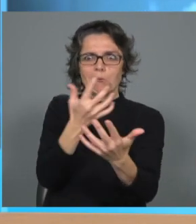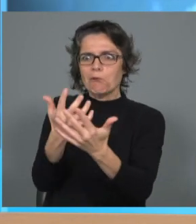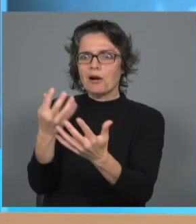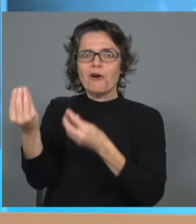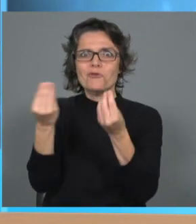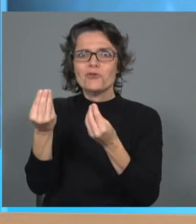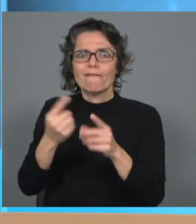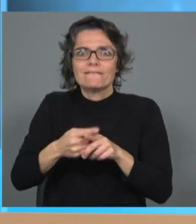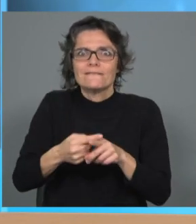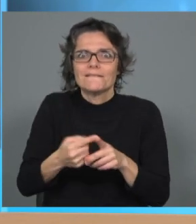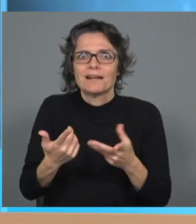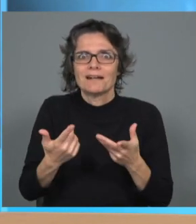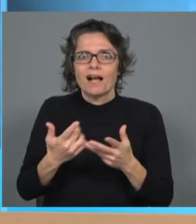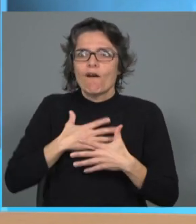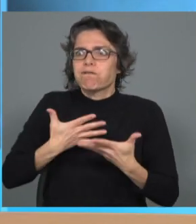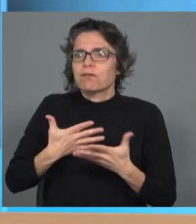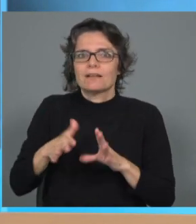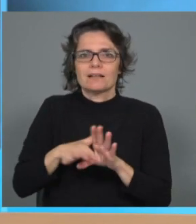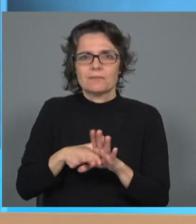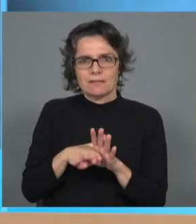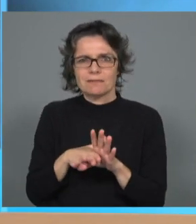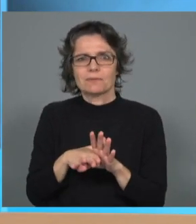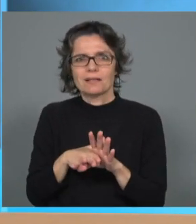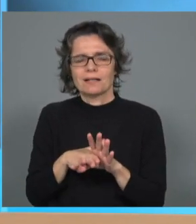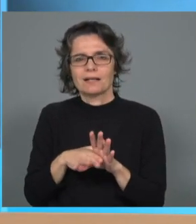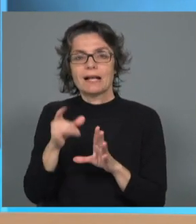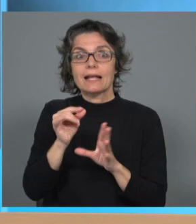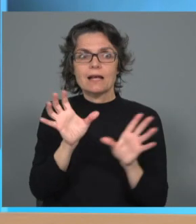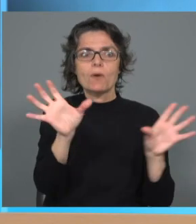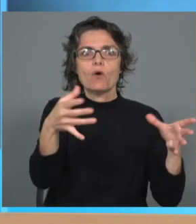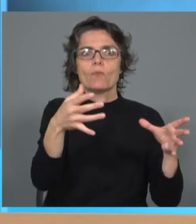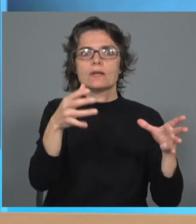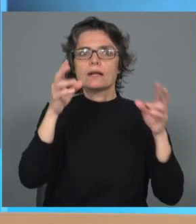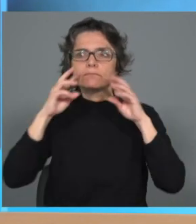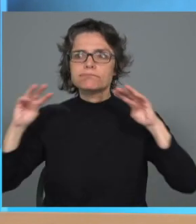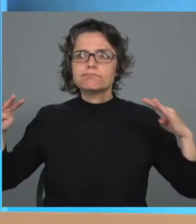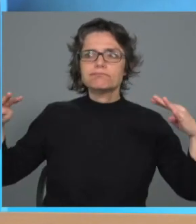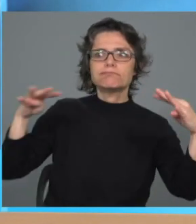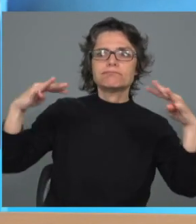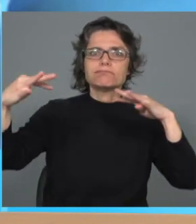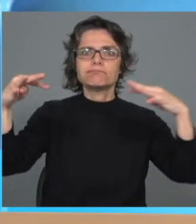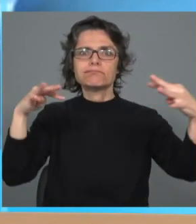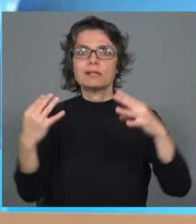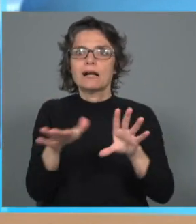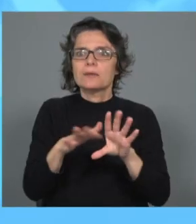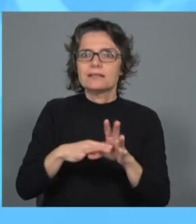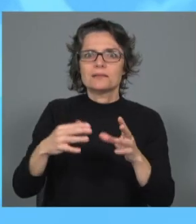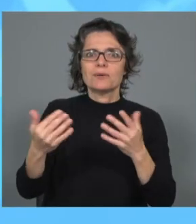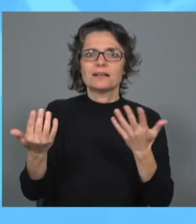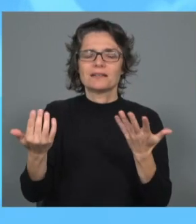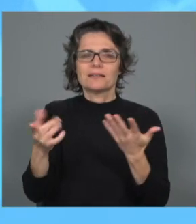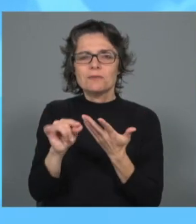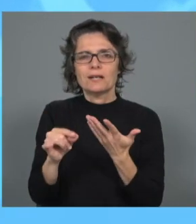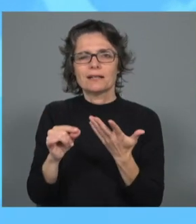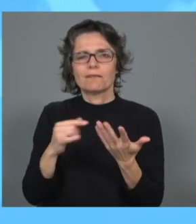jovens, como os outros elementos da comunidade também a quererem estar com os jovens, a quererem chamar também a